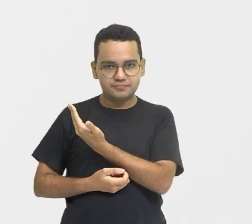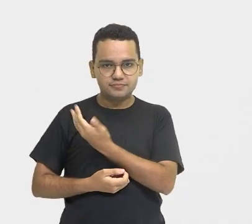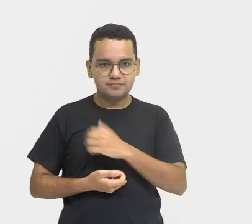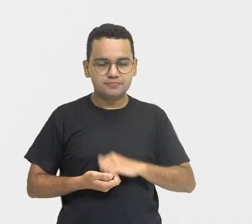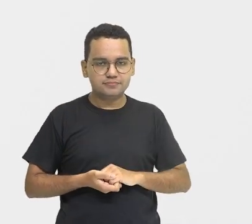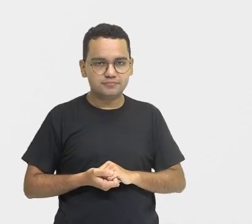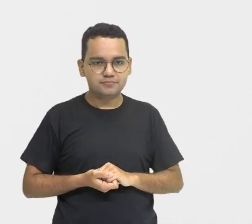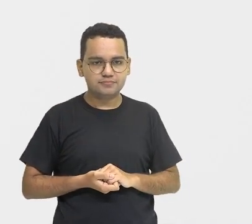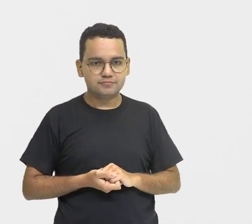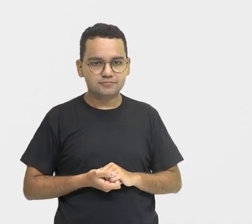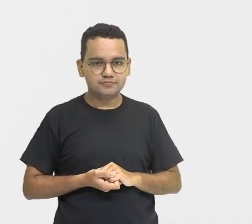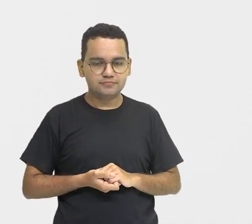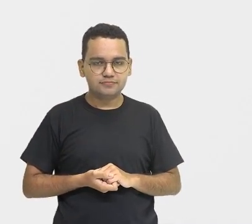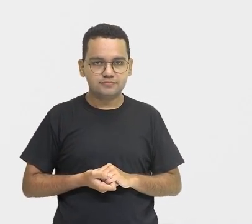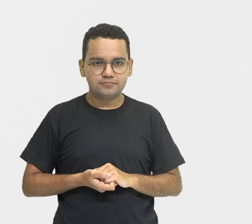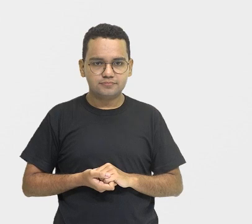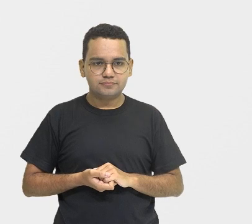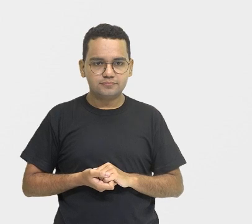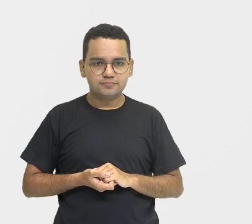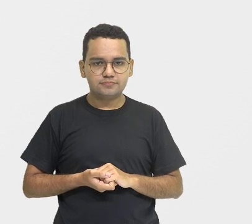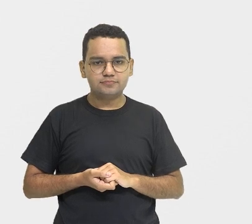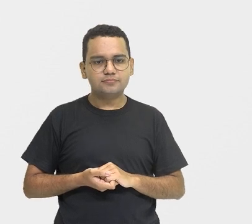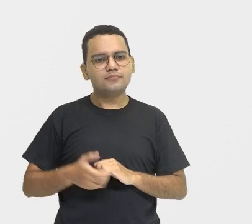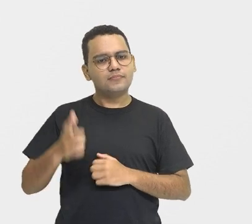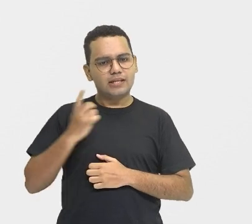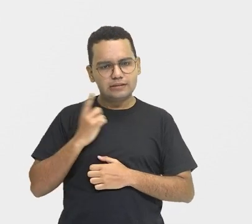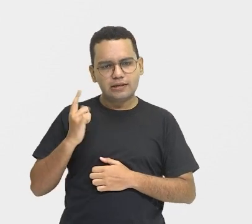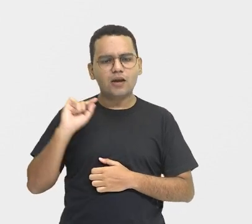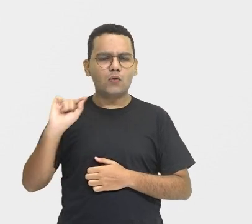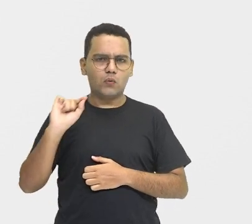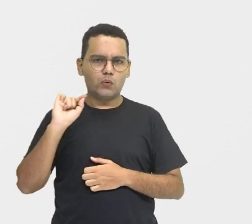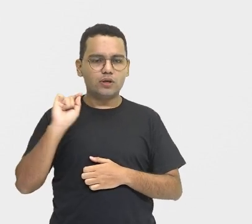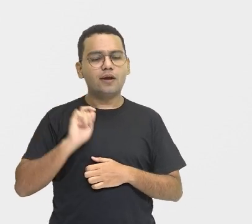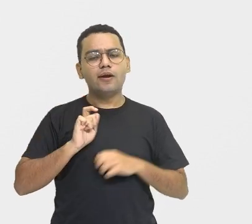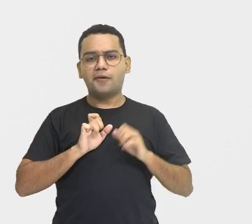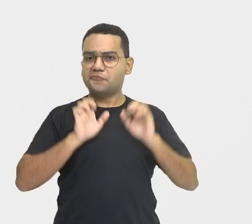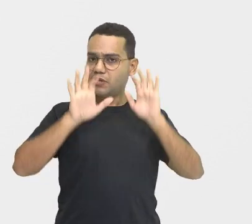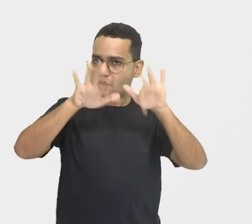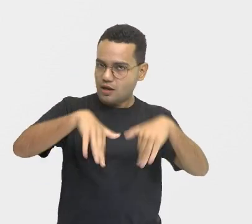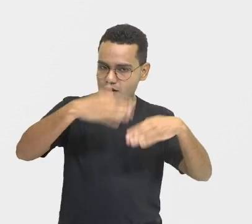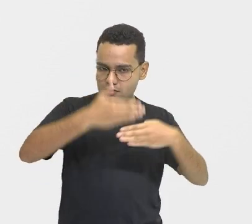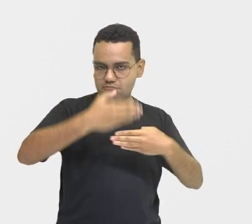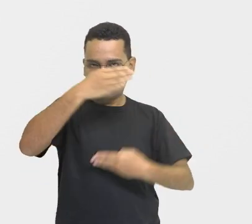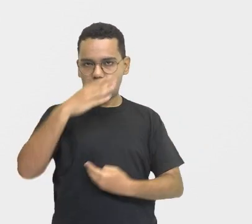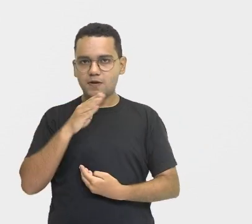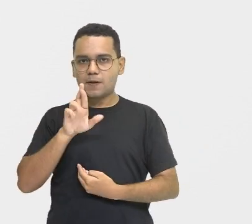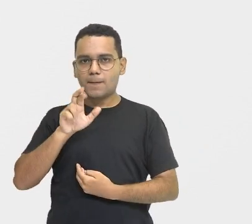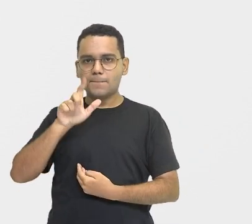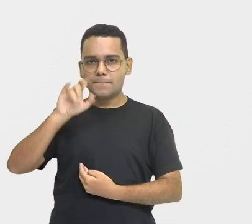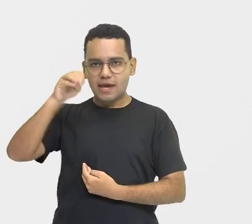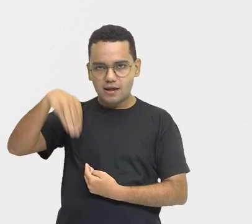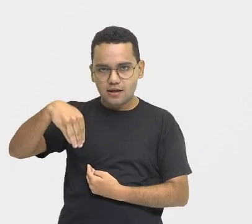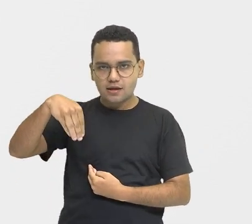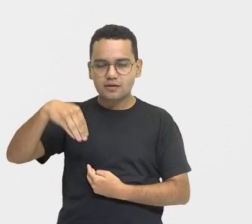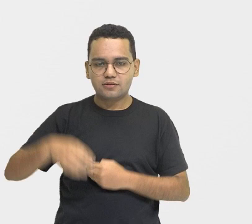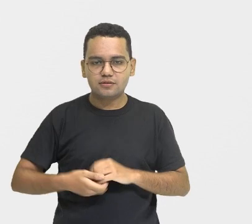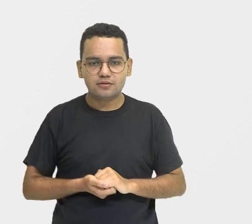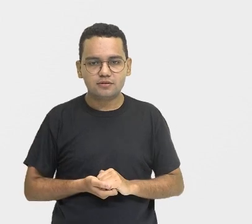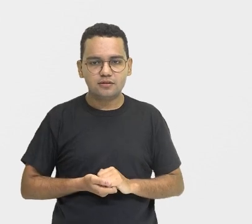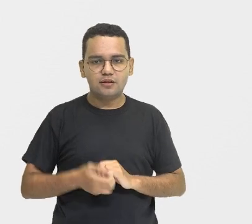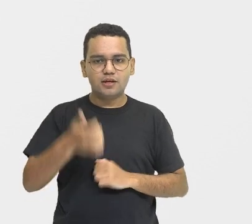ordem, tá bom? Nós temos ali os símbolos que eu já falei para vocês desse fim, o Muro de Berlim, a queda do Muro de Berlim,